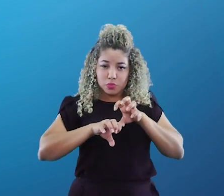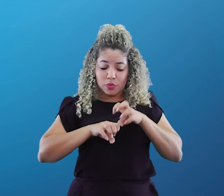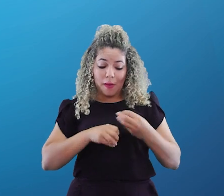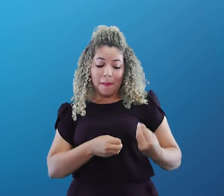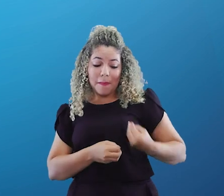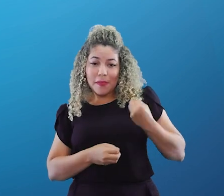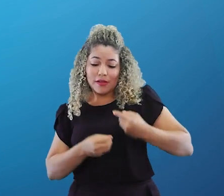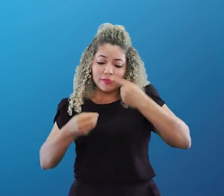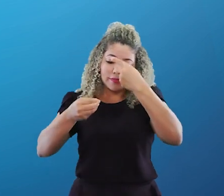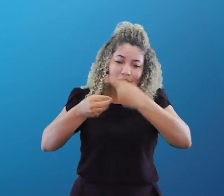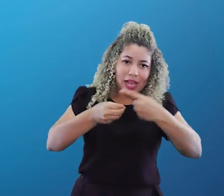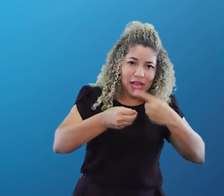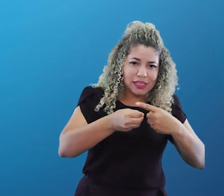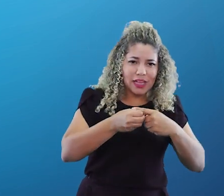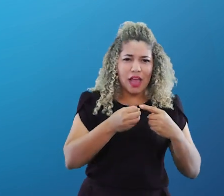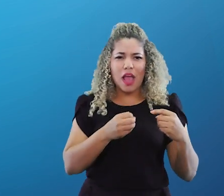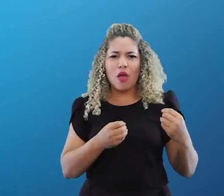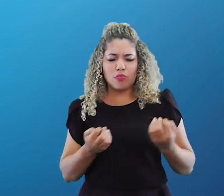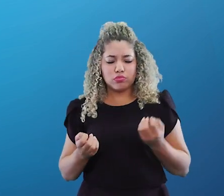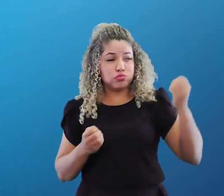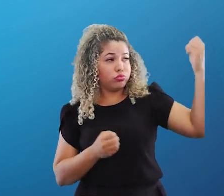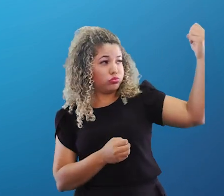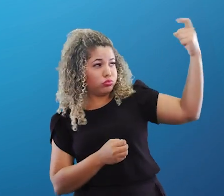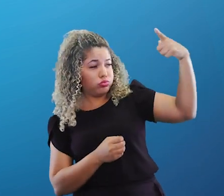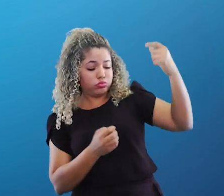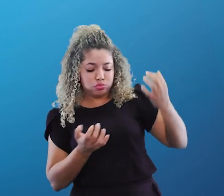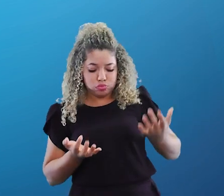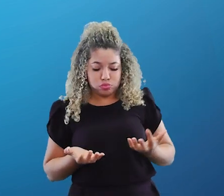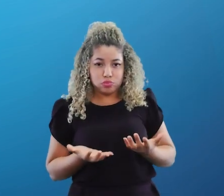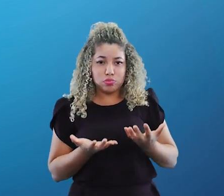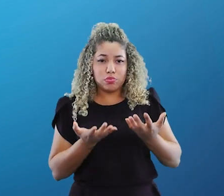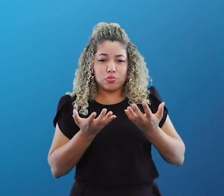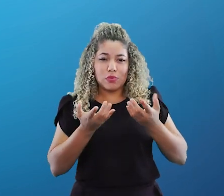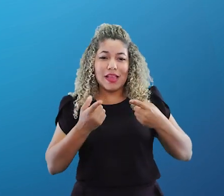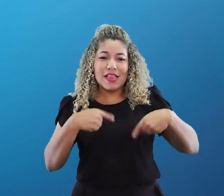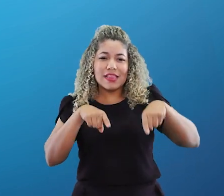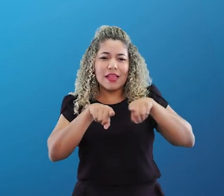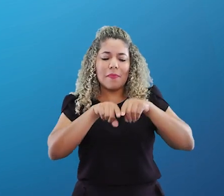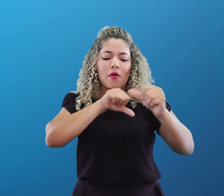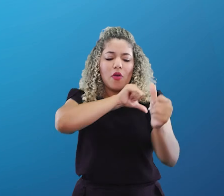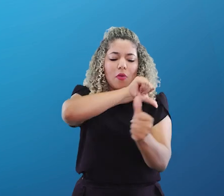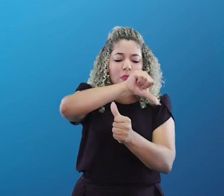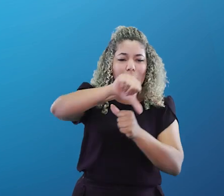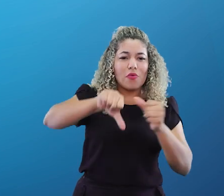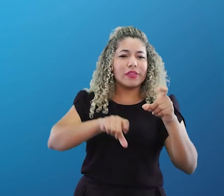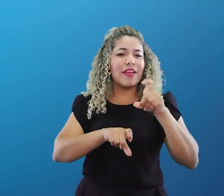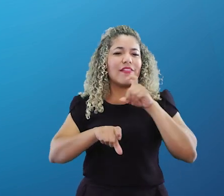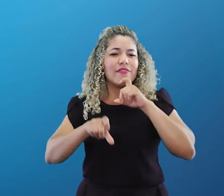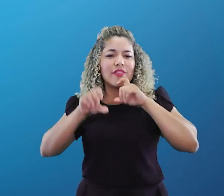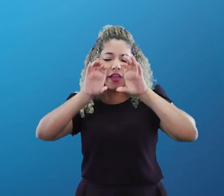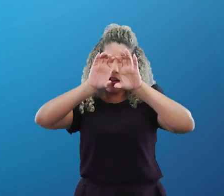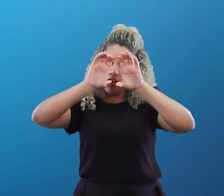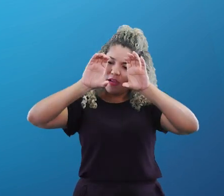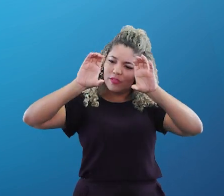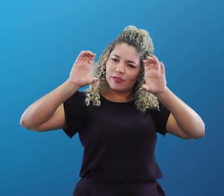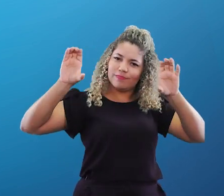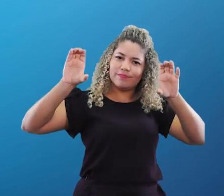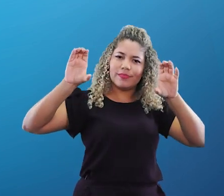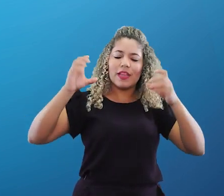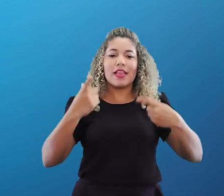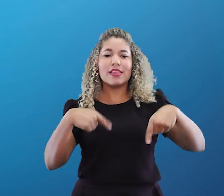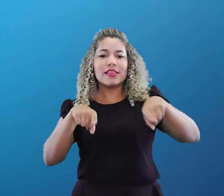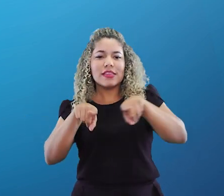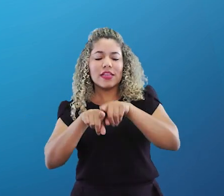presentes na cidade, desse calor irradiado pelo sol, e depois esse ar resfriado que fica situado nos arredores. Então nós